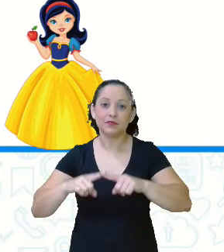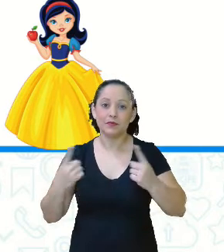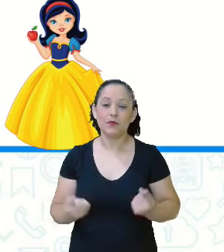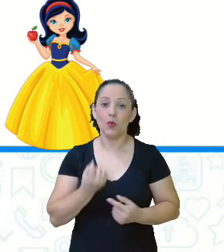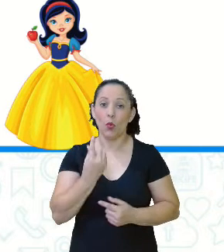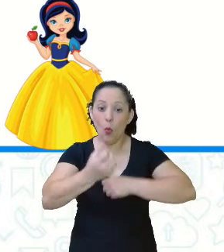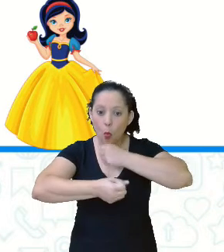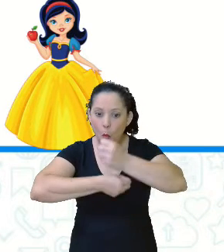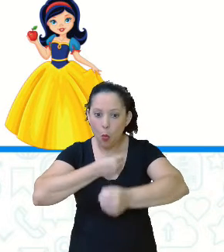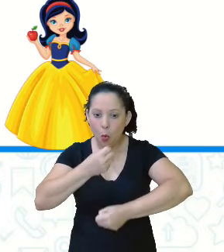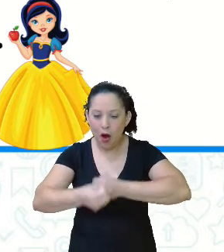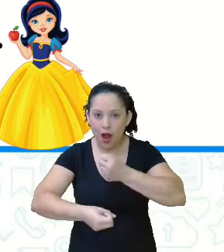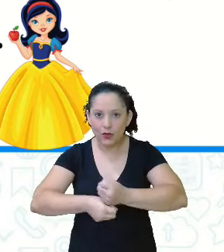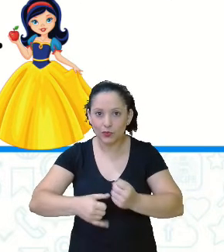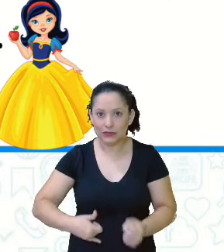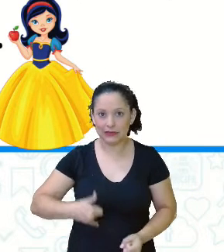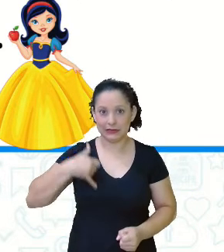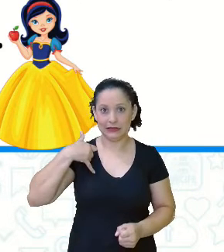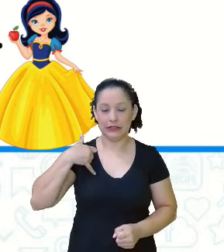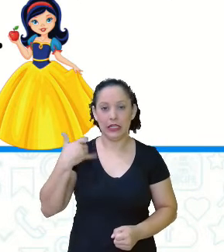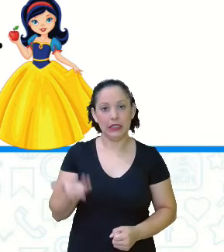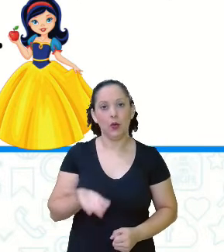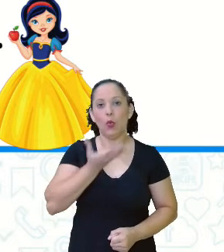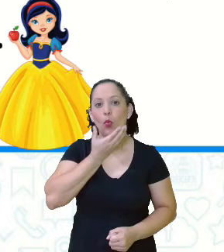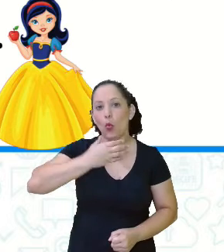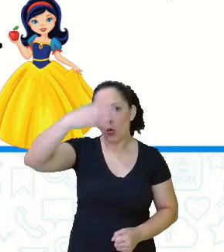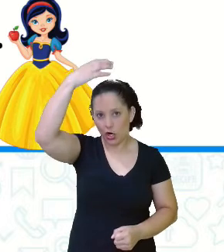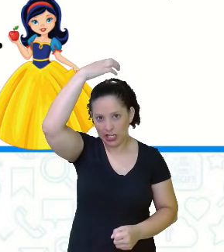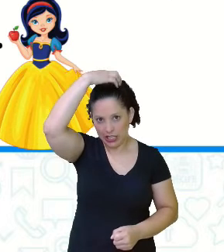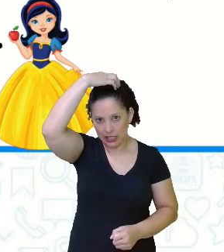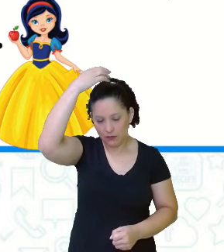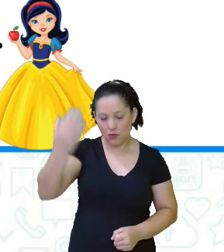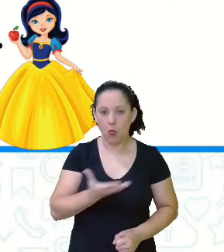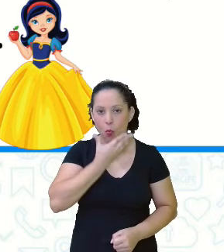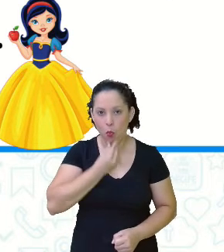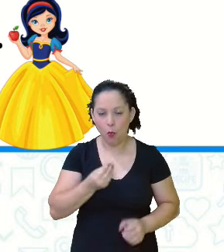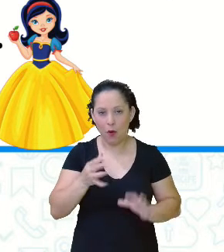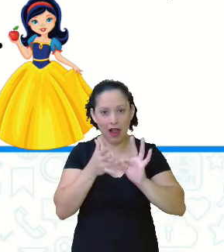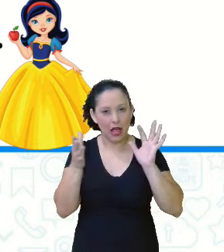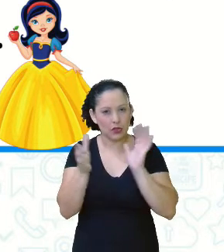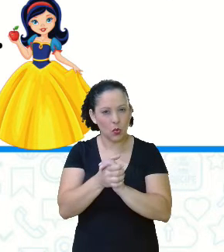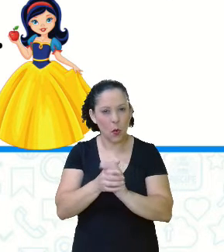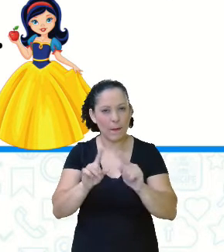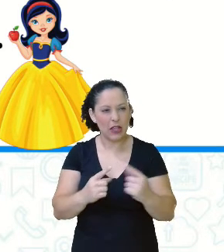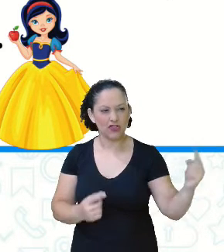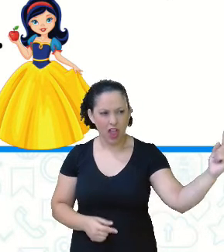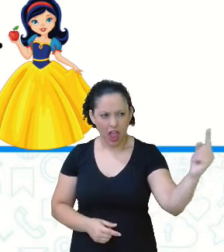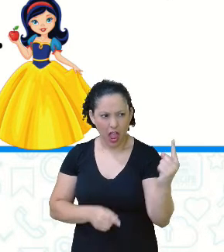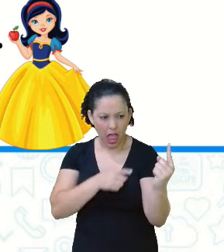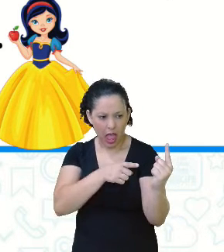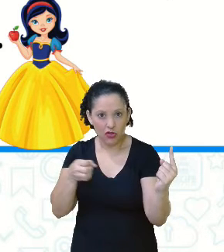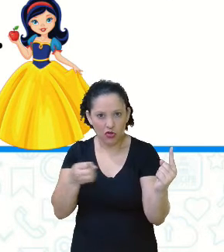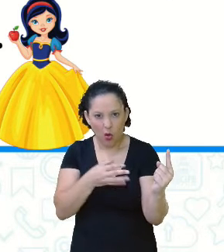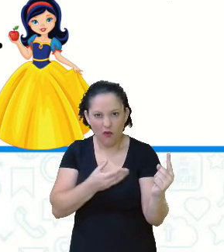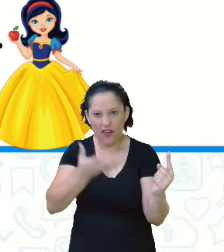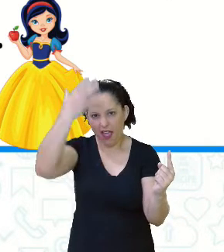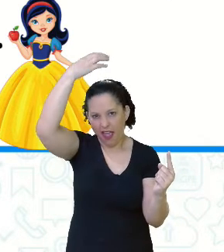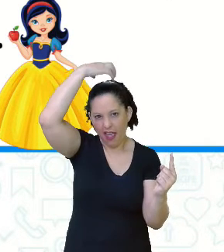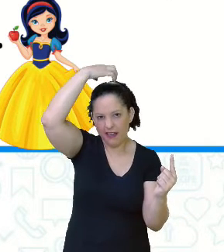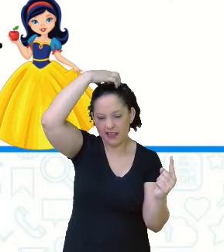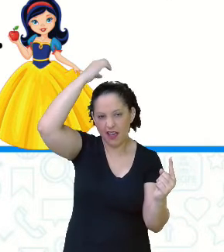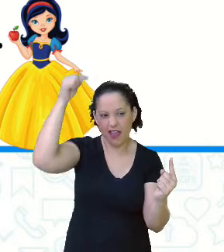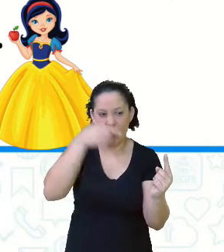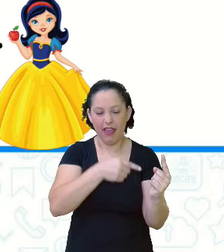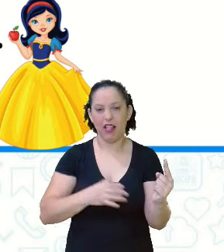se passou e o rei voltou a casar. Mas a nova rainha não era nada simpática. Pelo contrário,